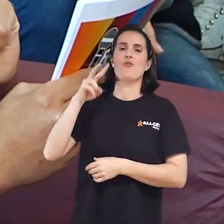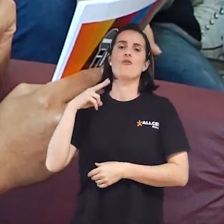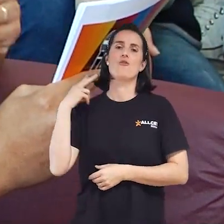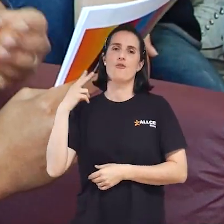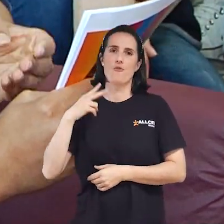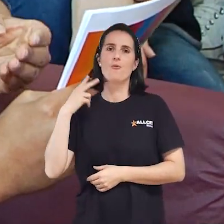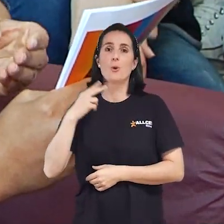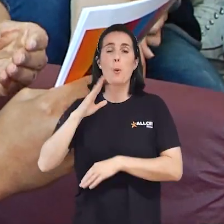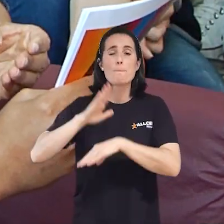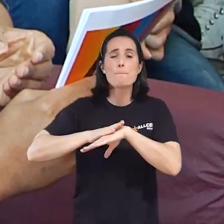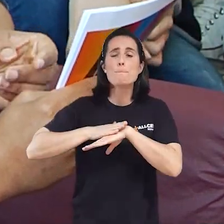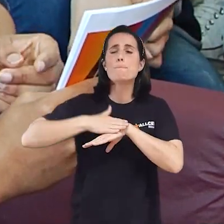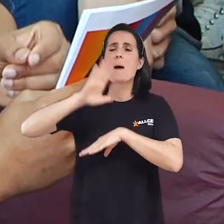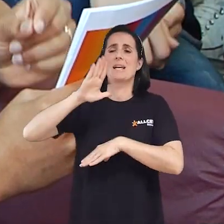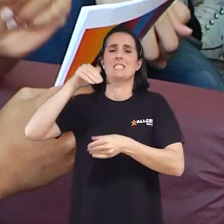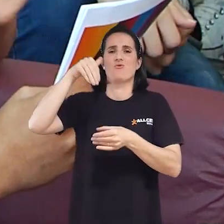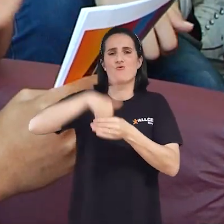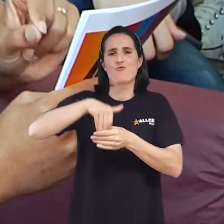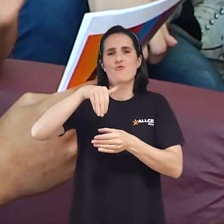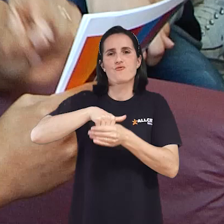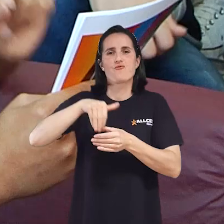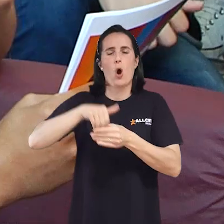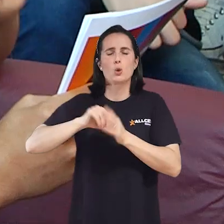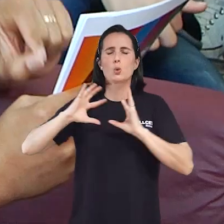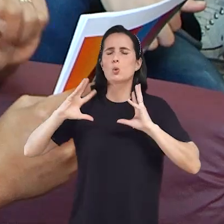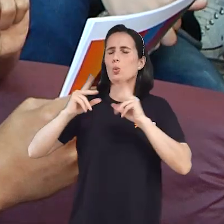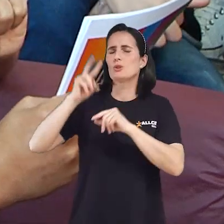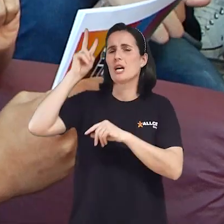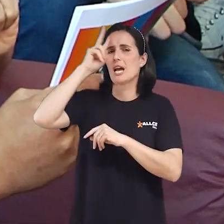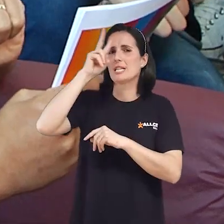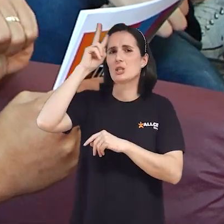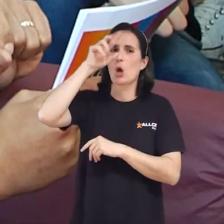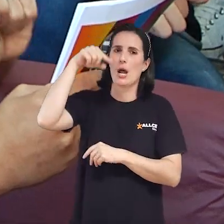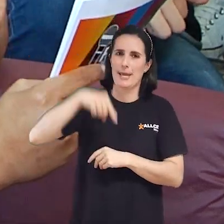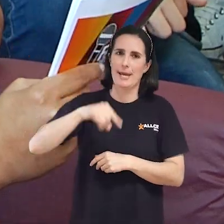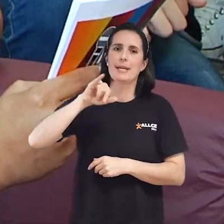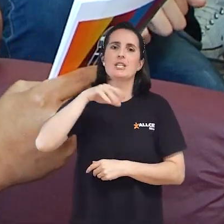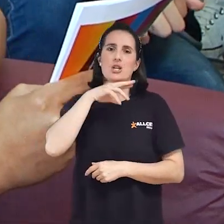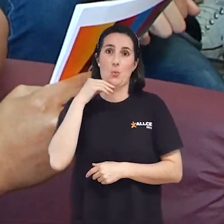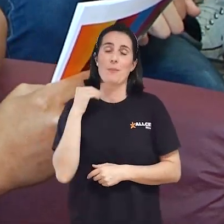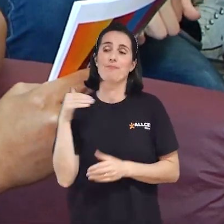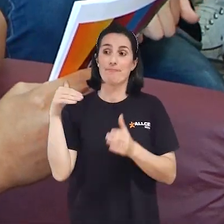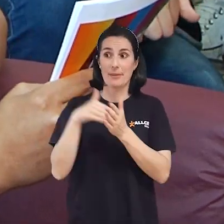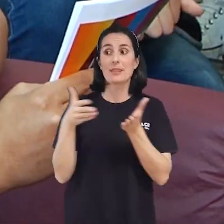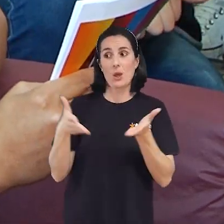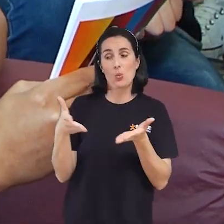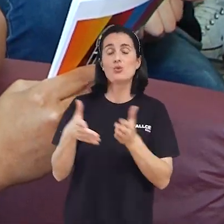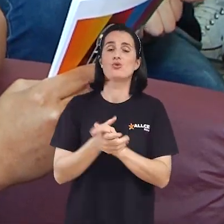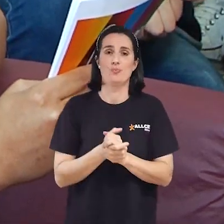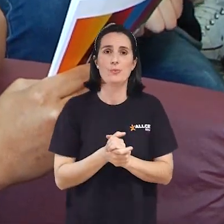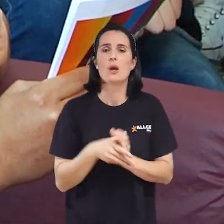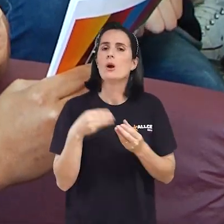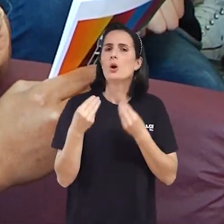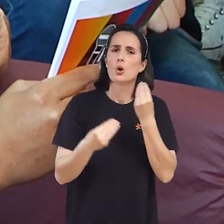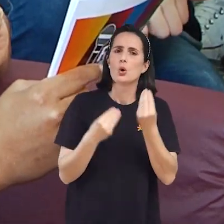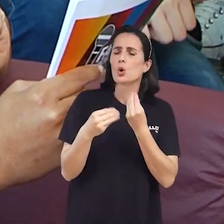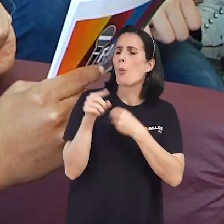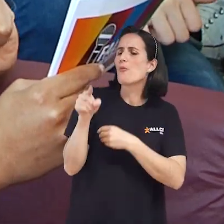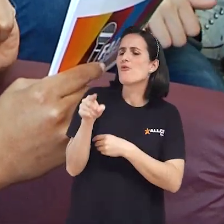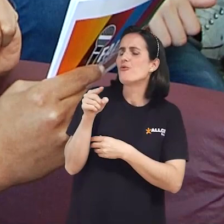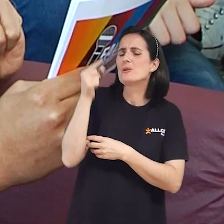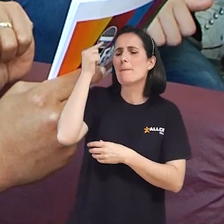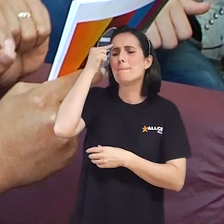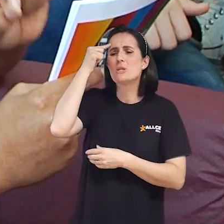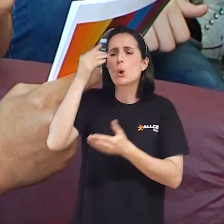senhor perdeu o cargo de vereador por apenas um voto de diferença. Em 2012, na sua segunda